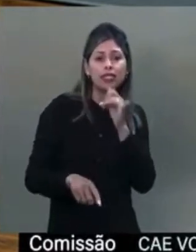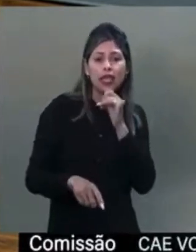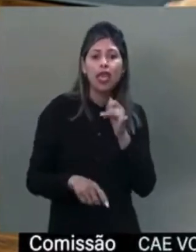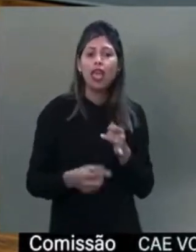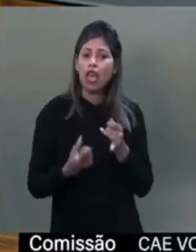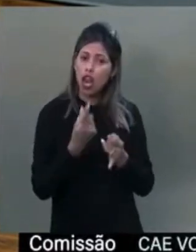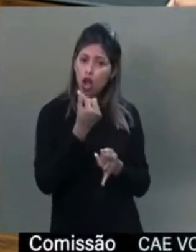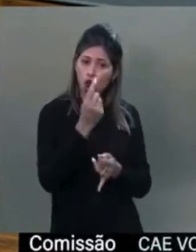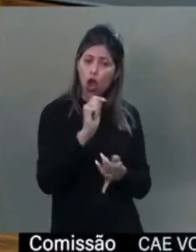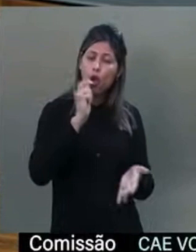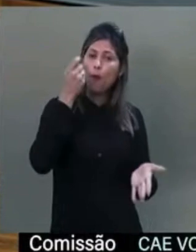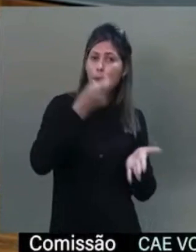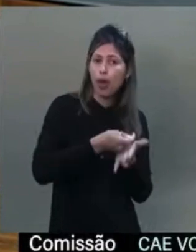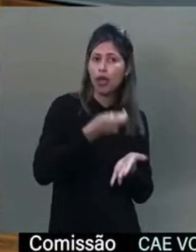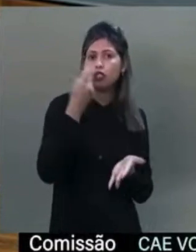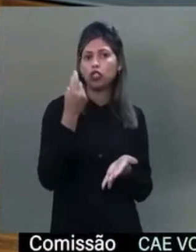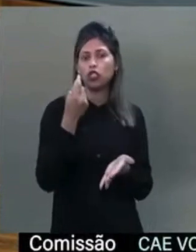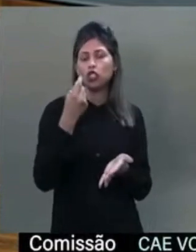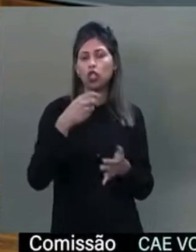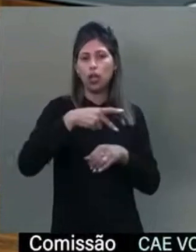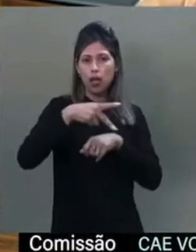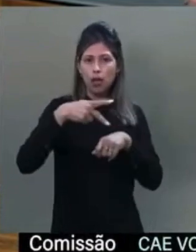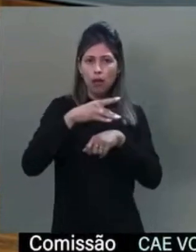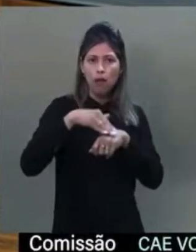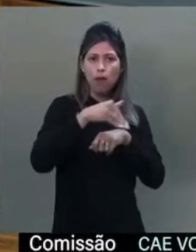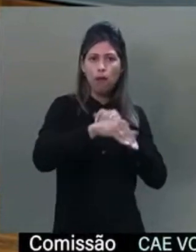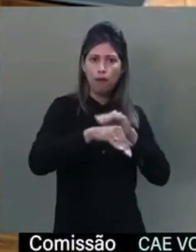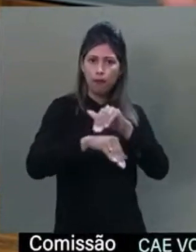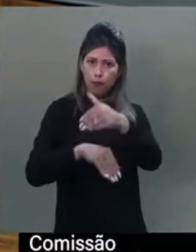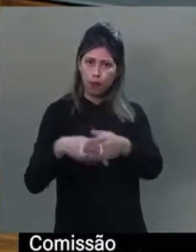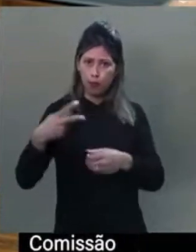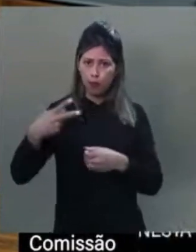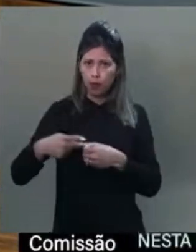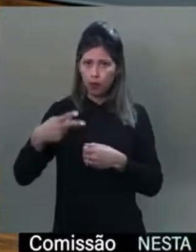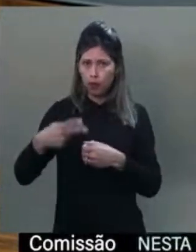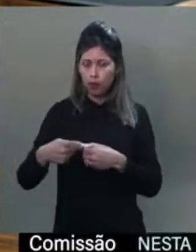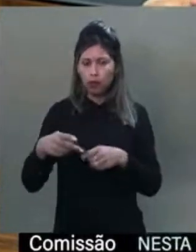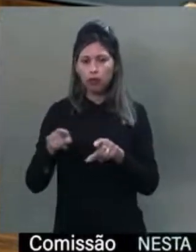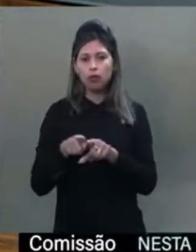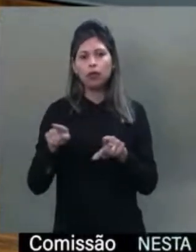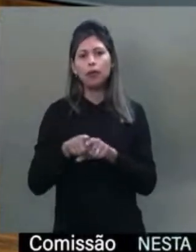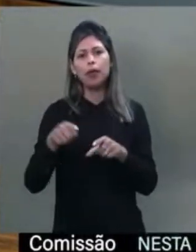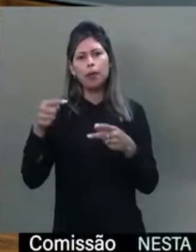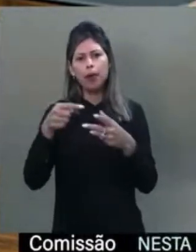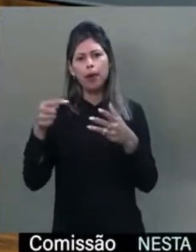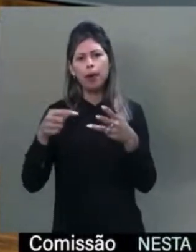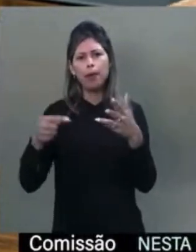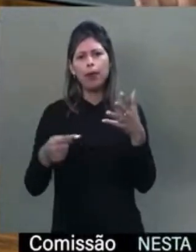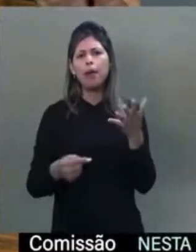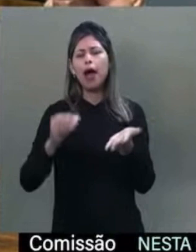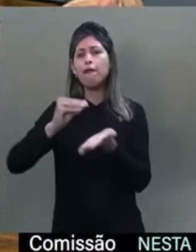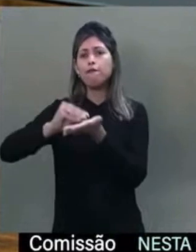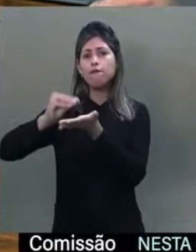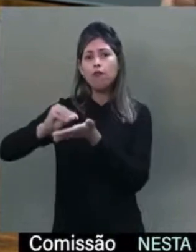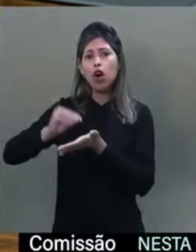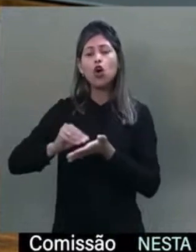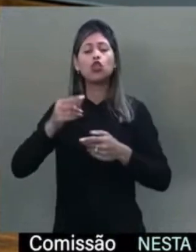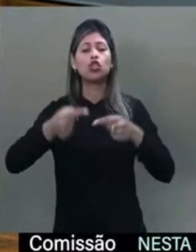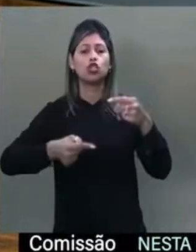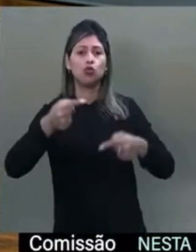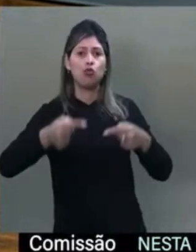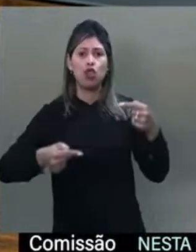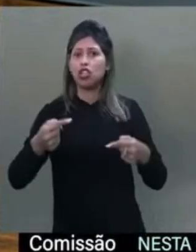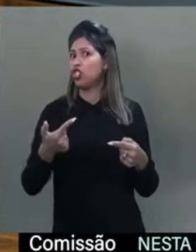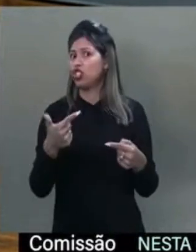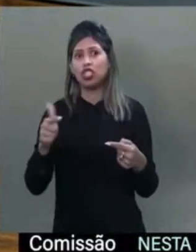preço internacional de combustíveis, por uma série de medidas e ausência de políticas que não foram adotadas no